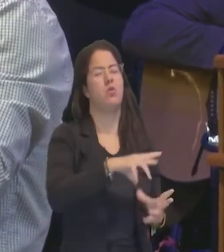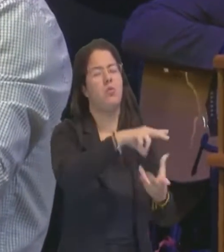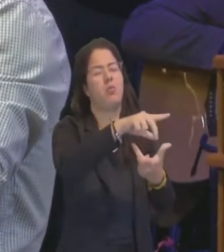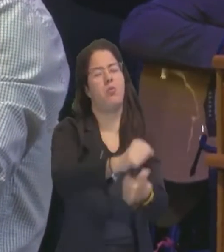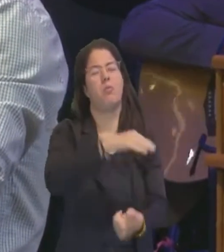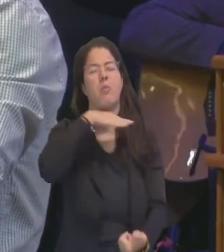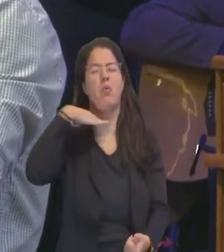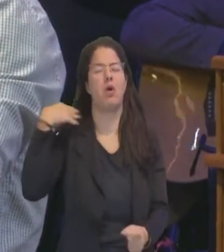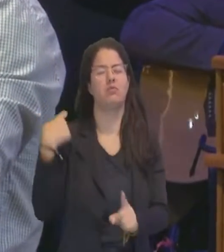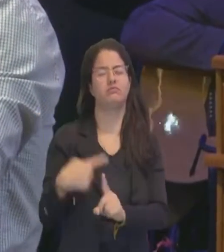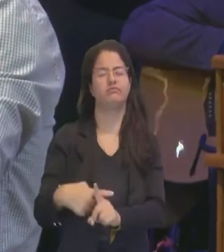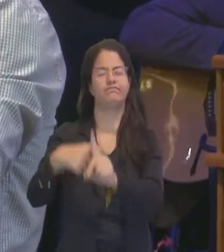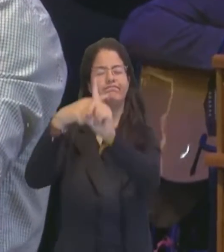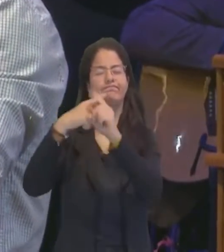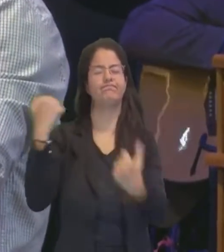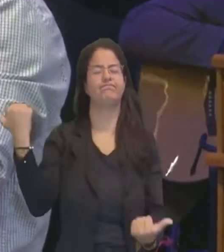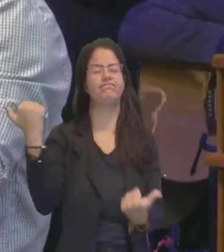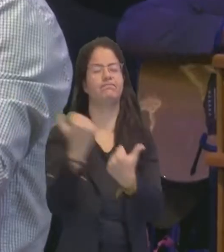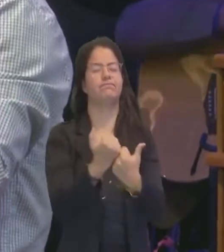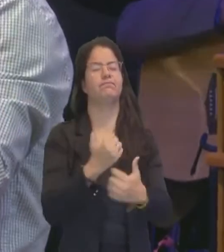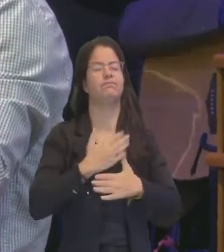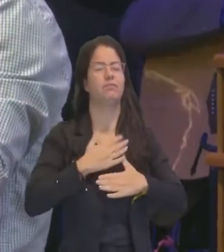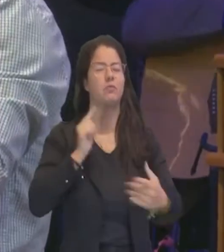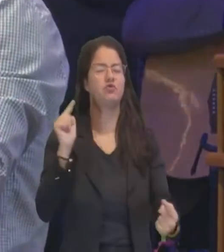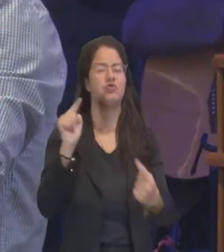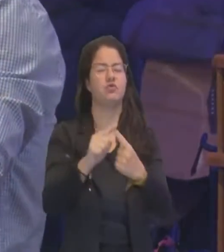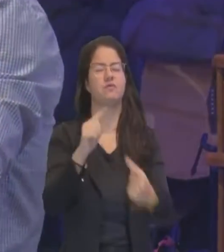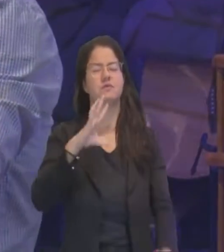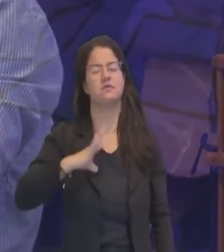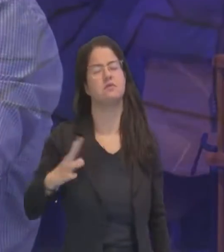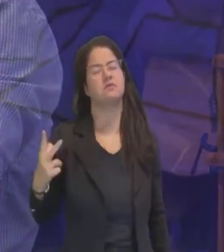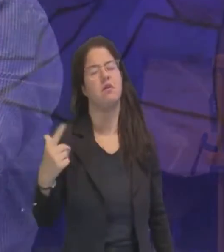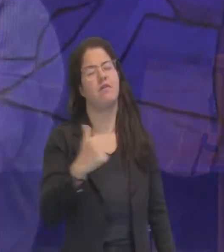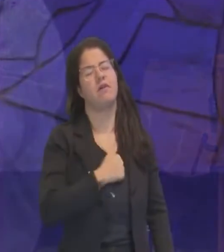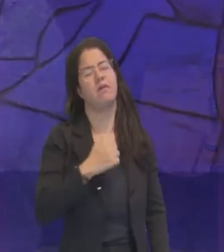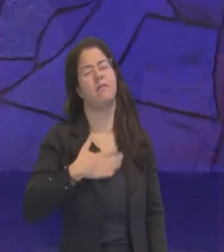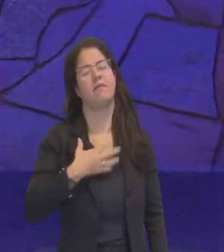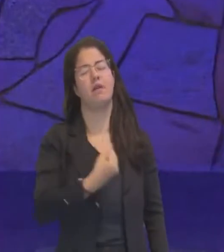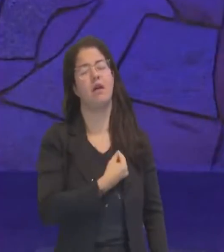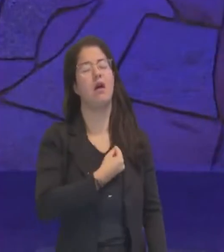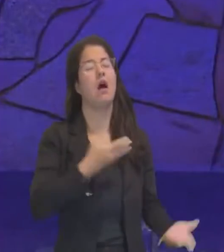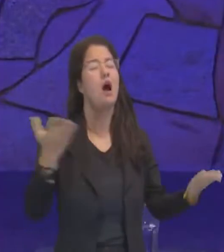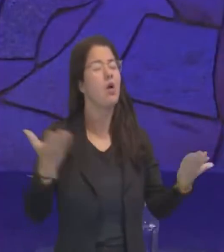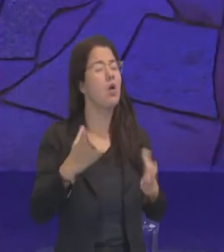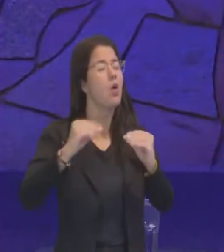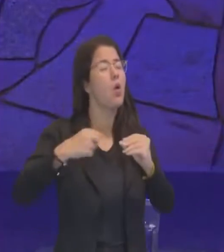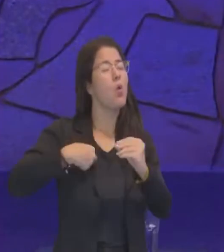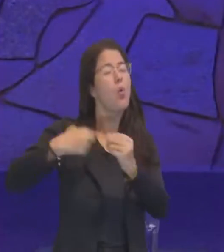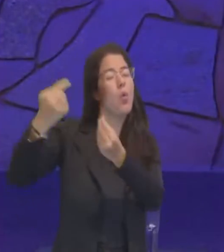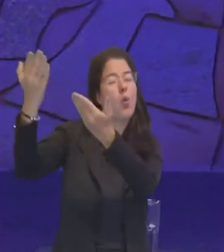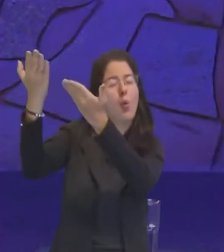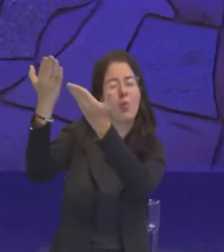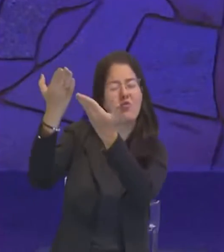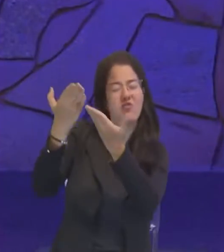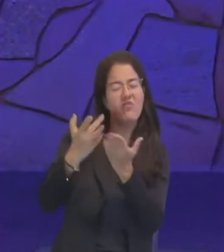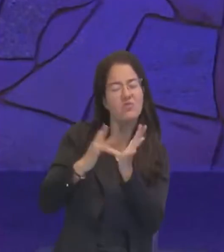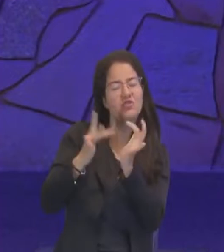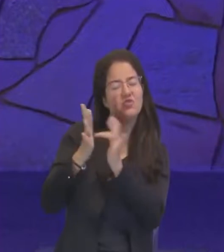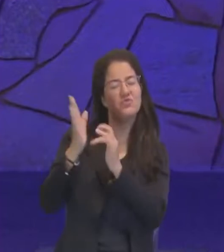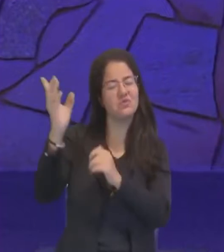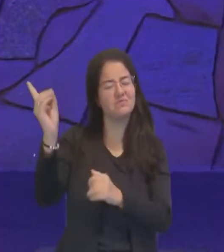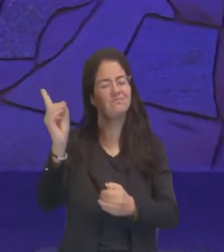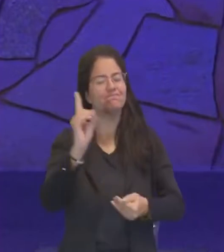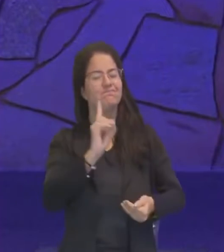na cruz para me salvar. E nessa noite eu convido Jesus a entrar no meu